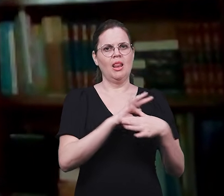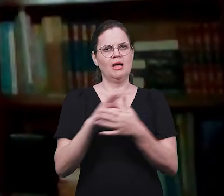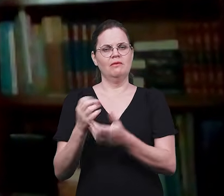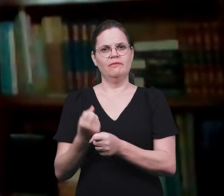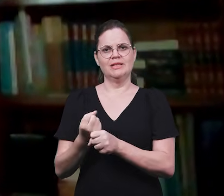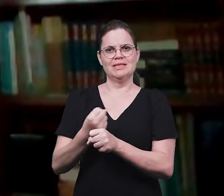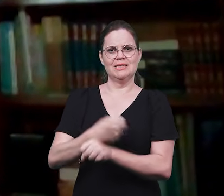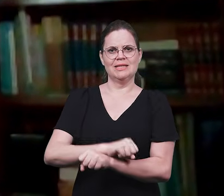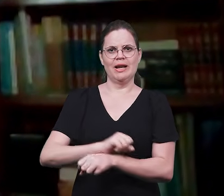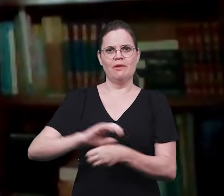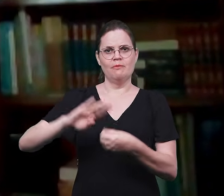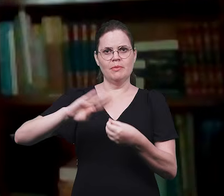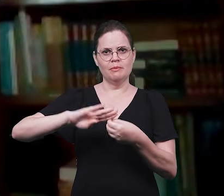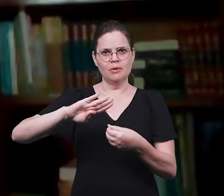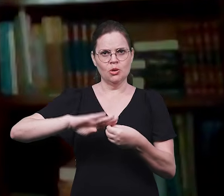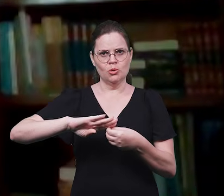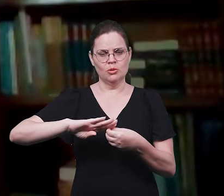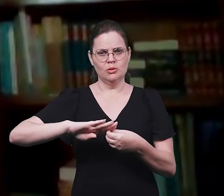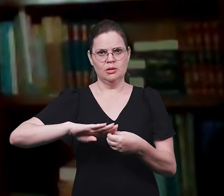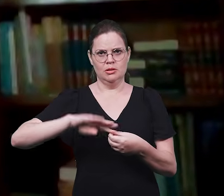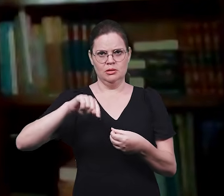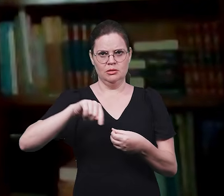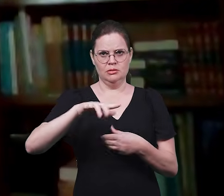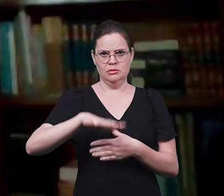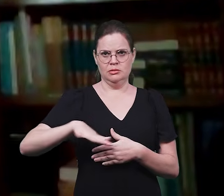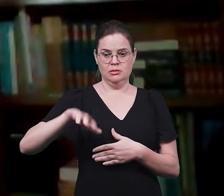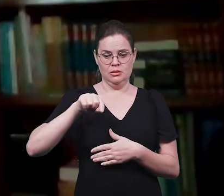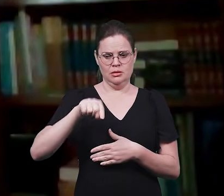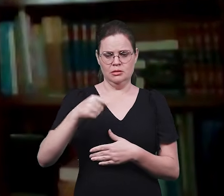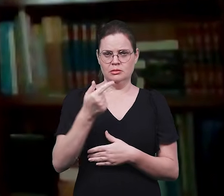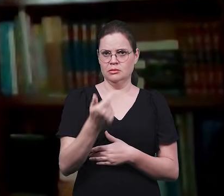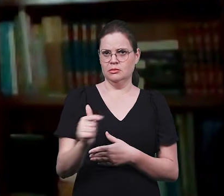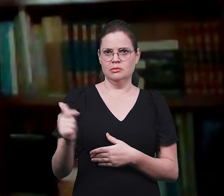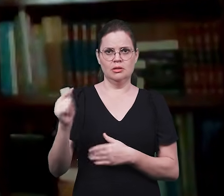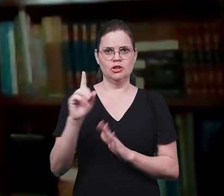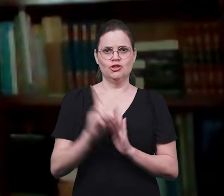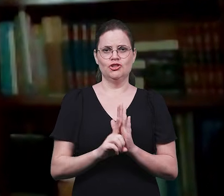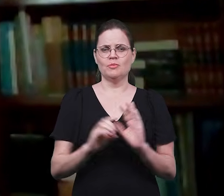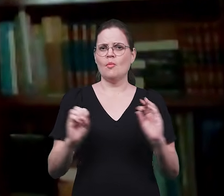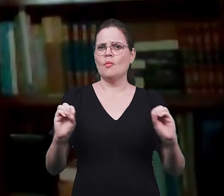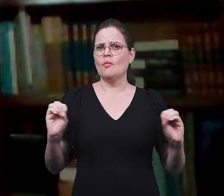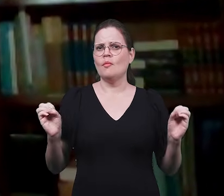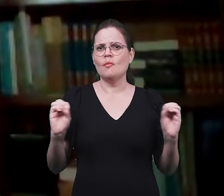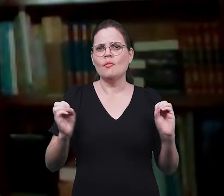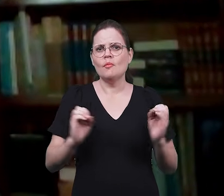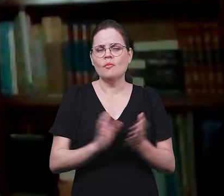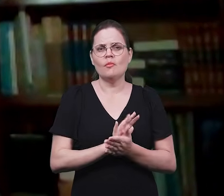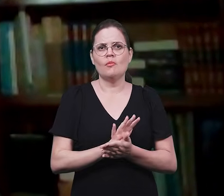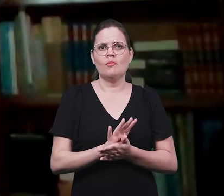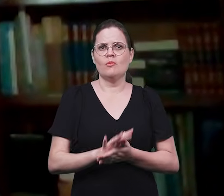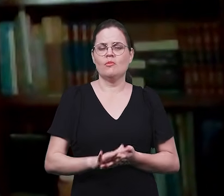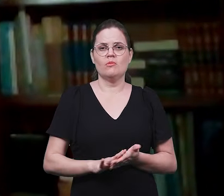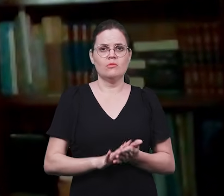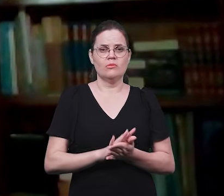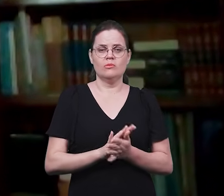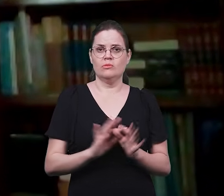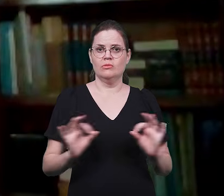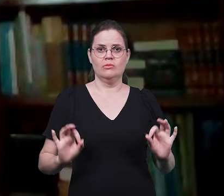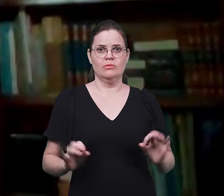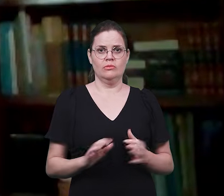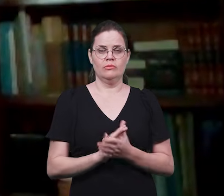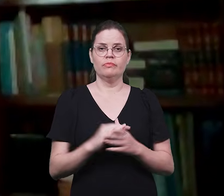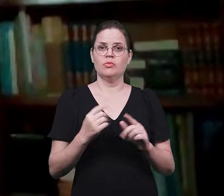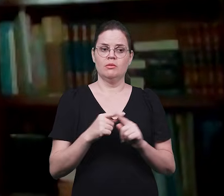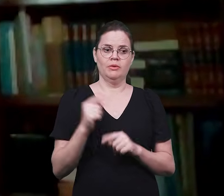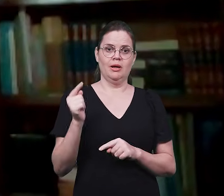Aí, ser levado para um cativeiro onde eles não teriam direito nem àquilo que,